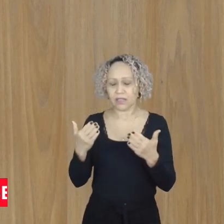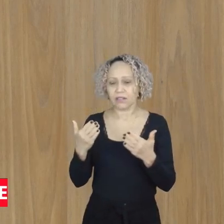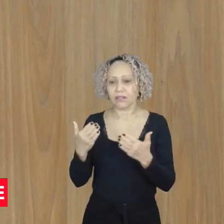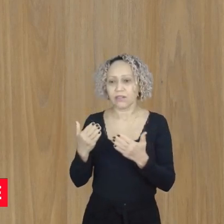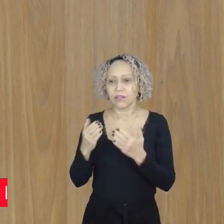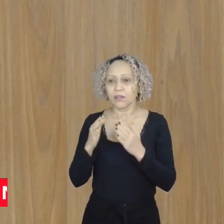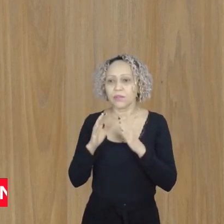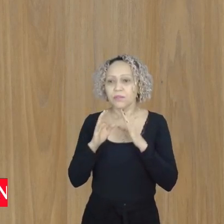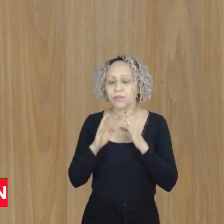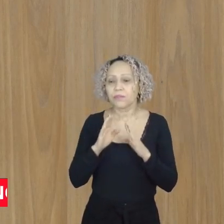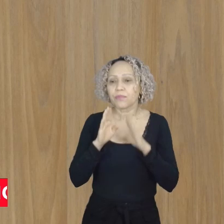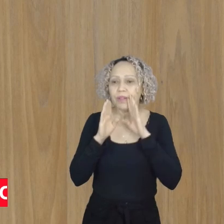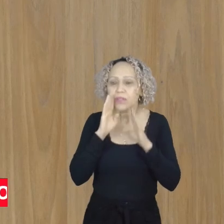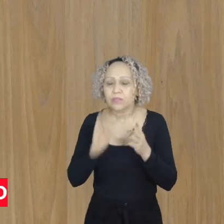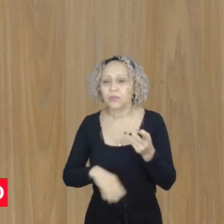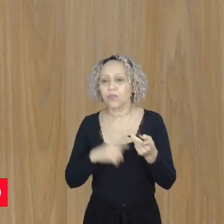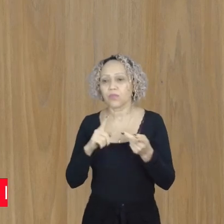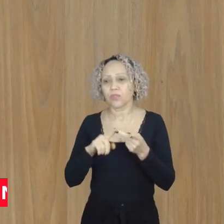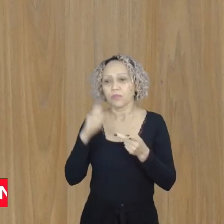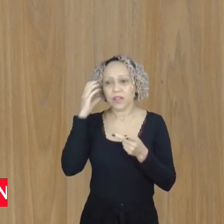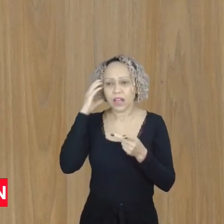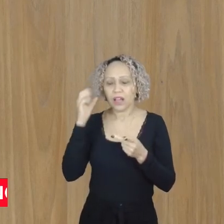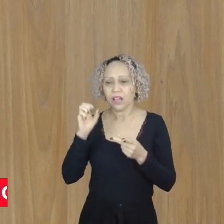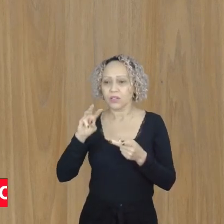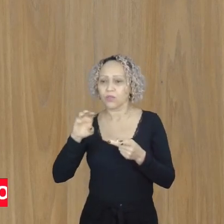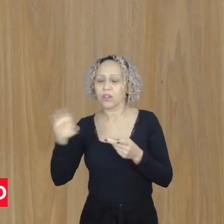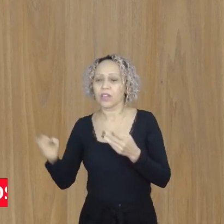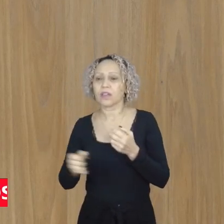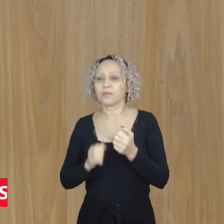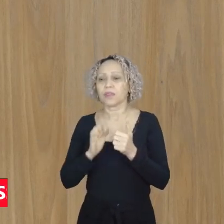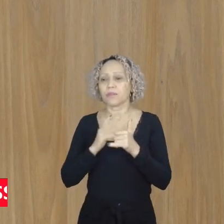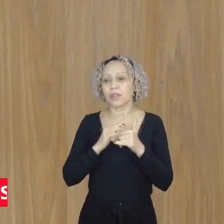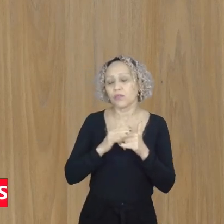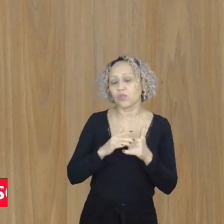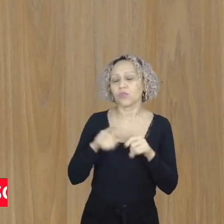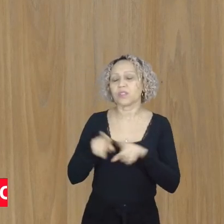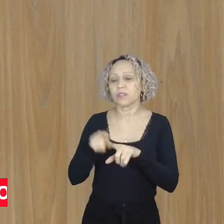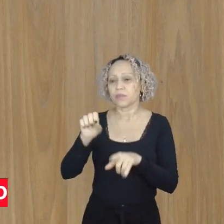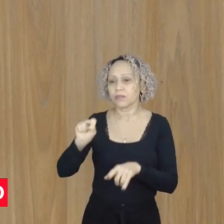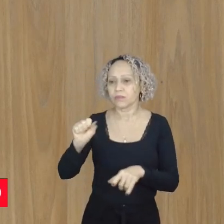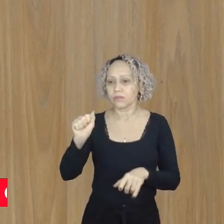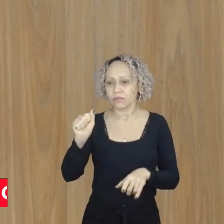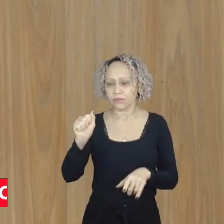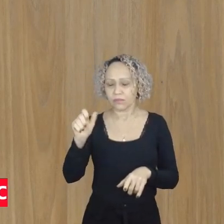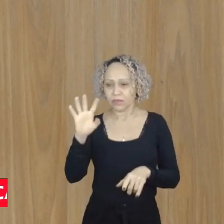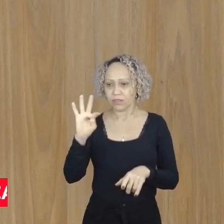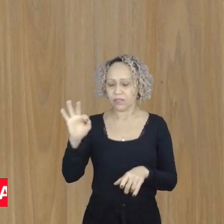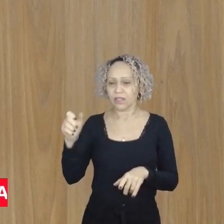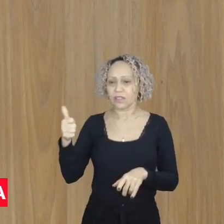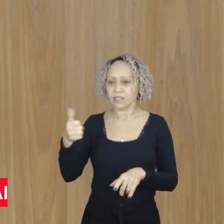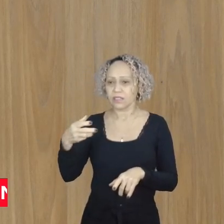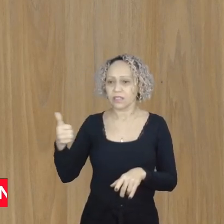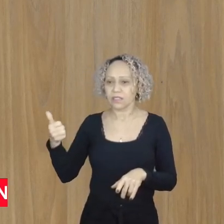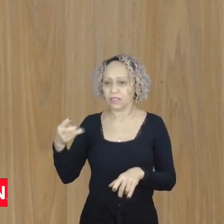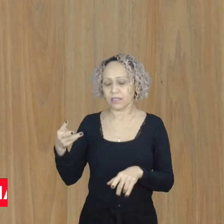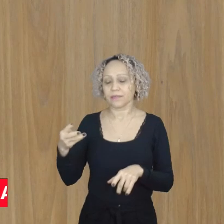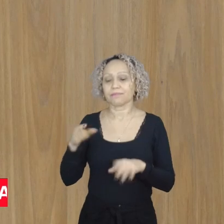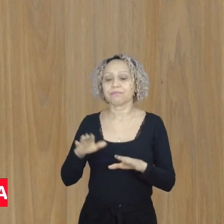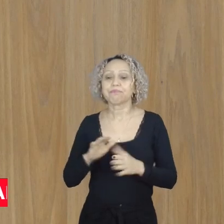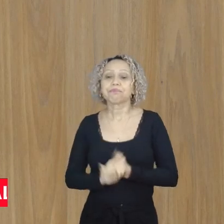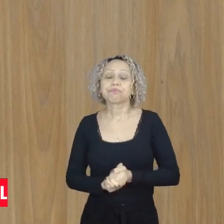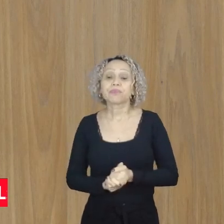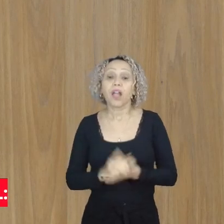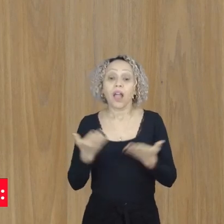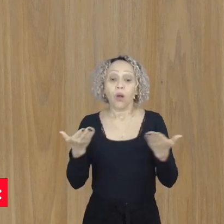pelo YouTube, né, o canal da TV PT, e também pelo PTSat, nosso canal via satélite 1313. Na edição de hoje, a gente